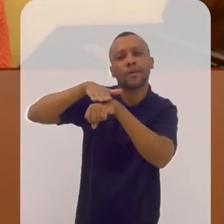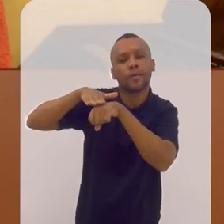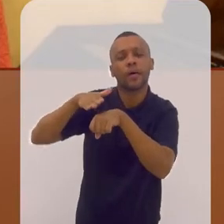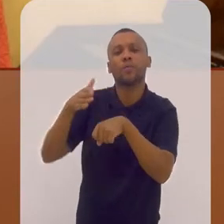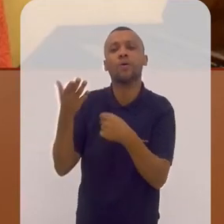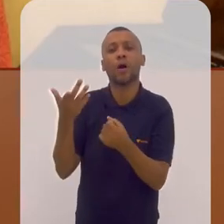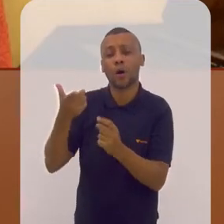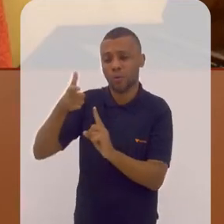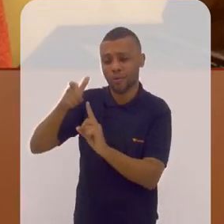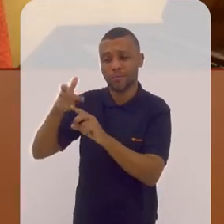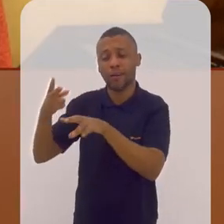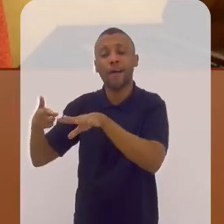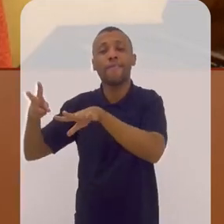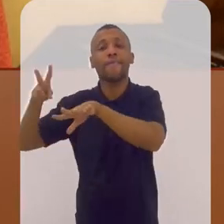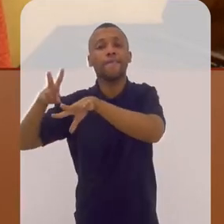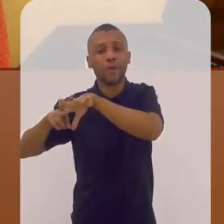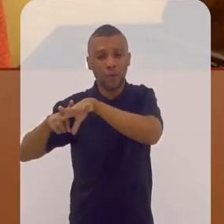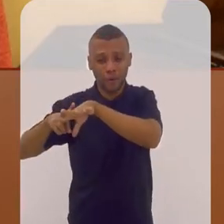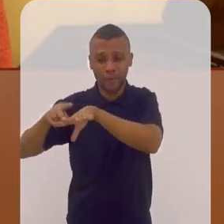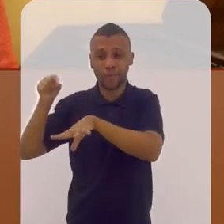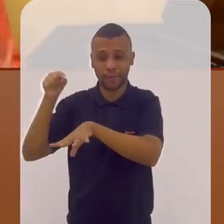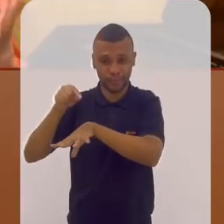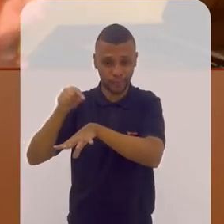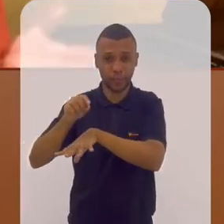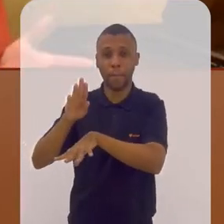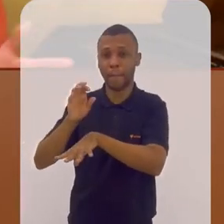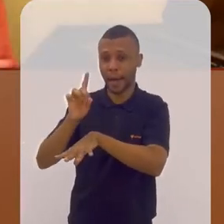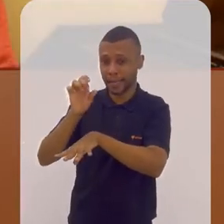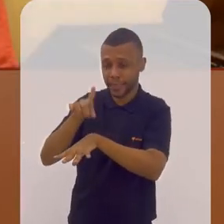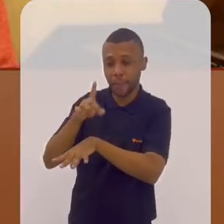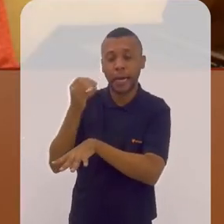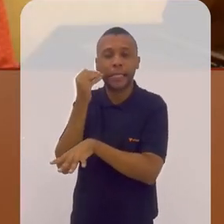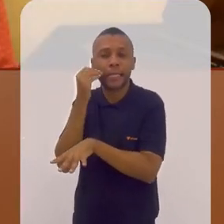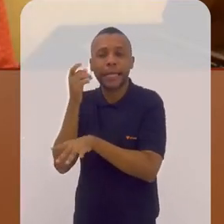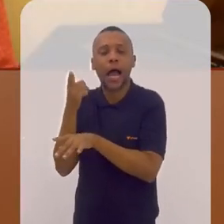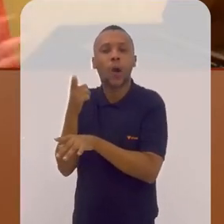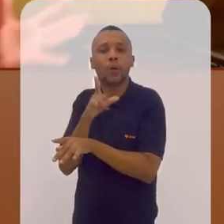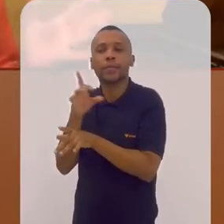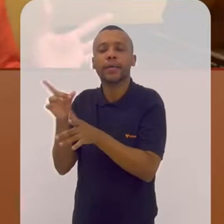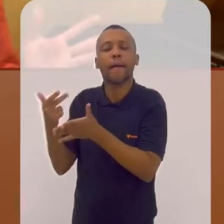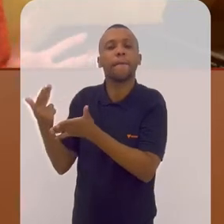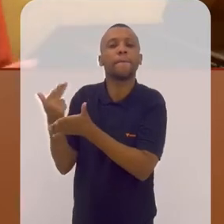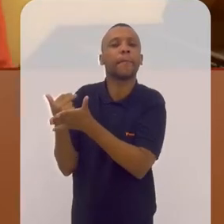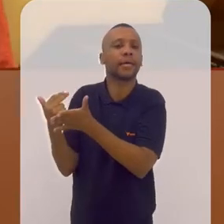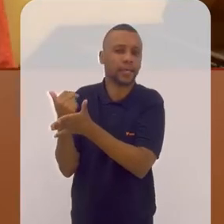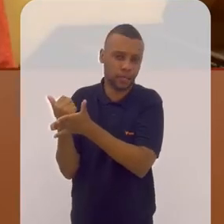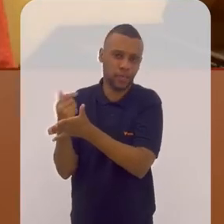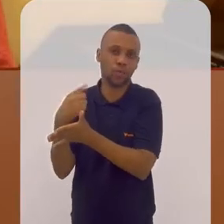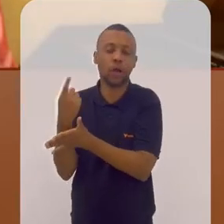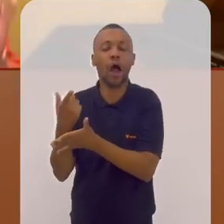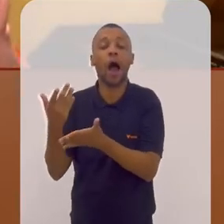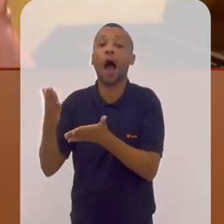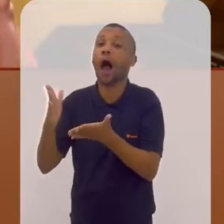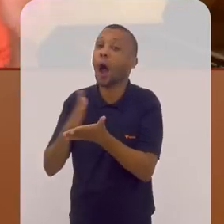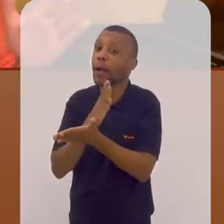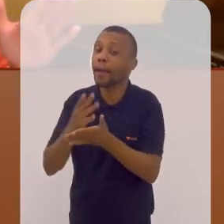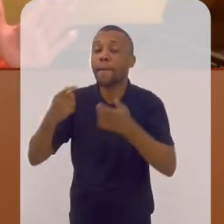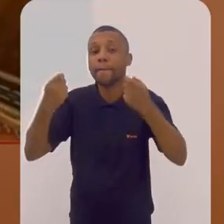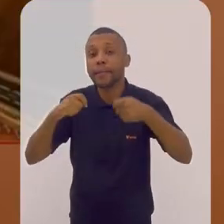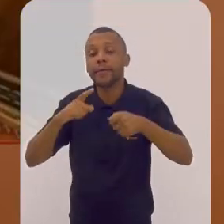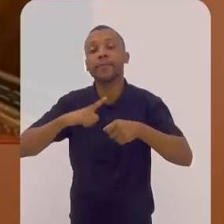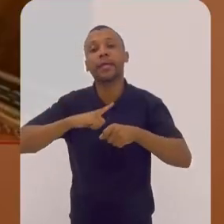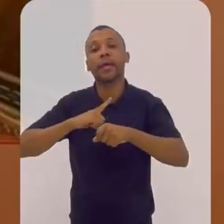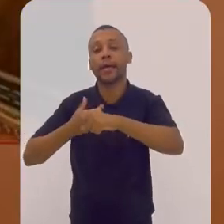com a viúva do Baden nesse sentido. Então, eu entendi ali em 2005 que alguém precisava fazer essa